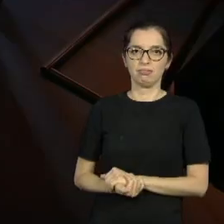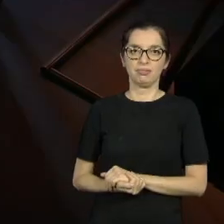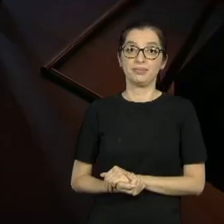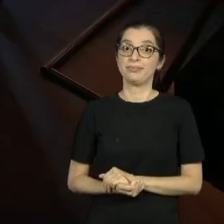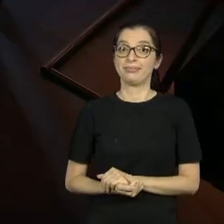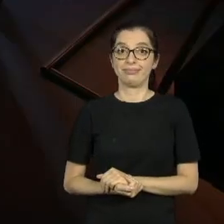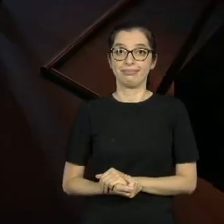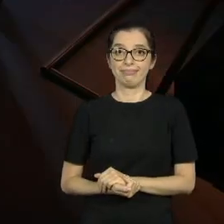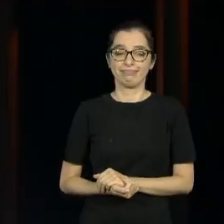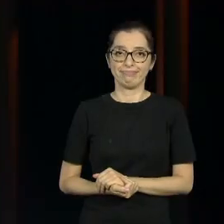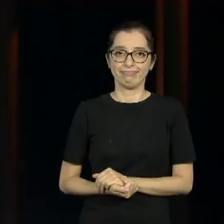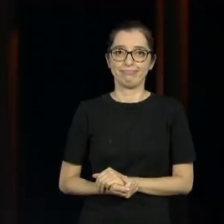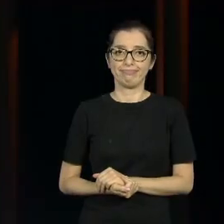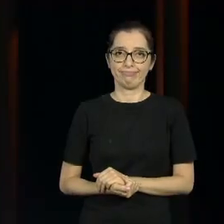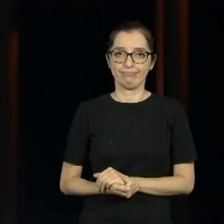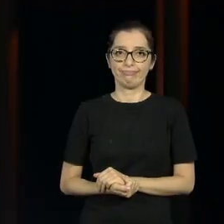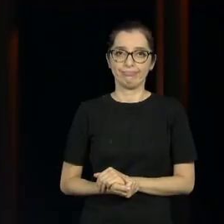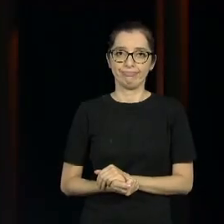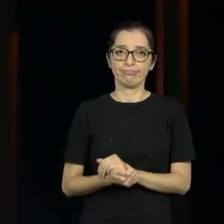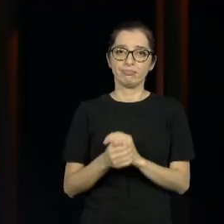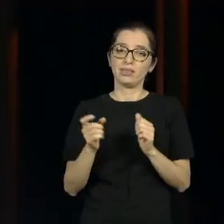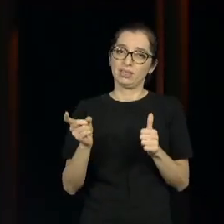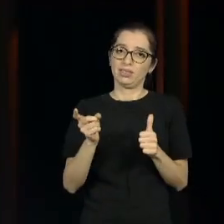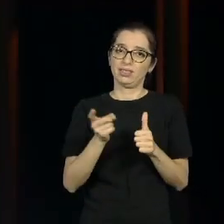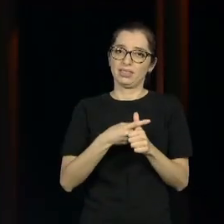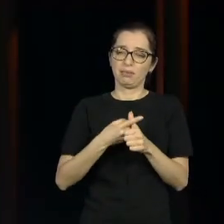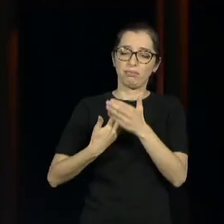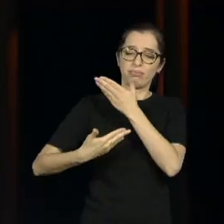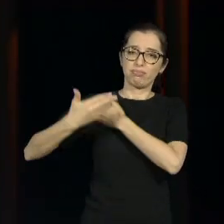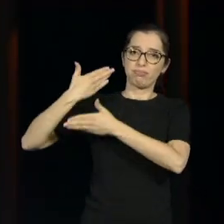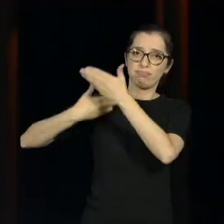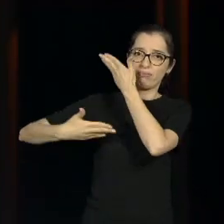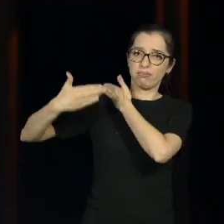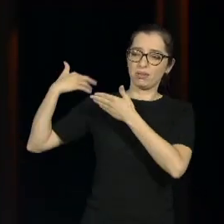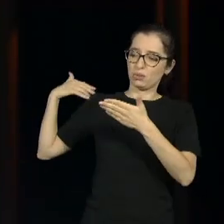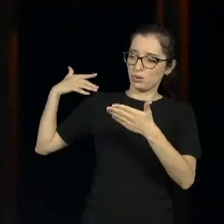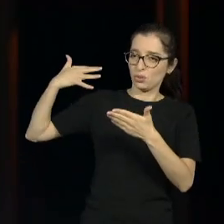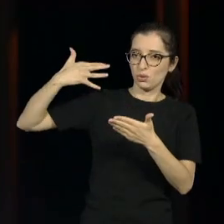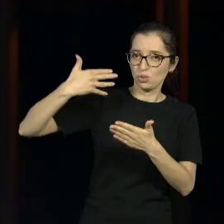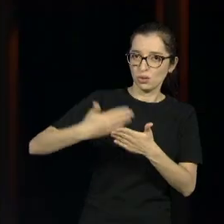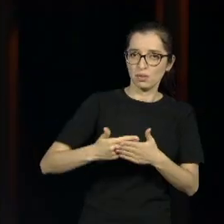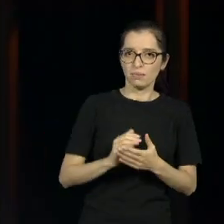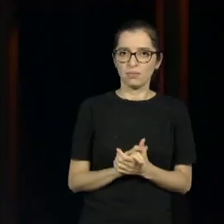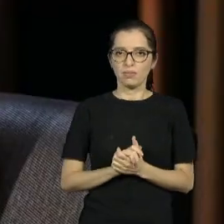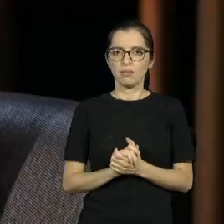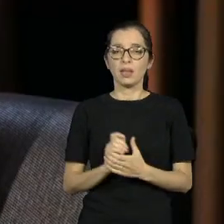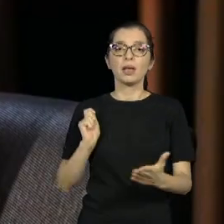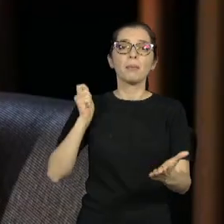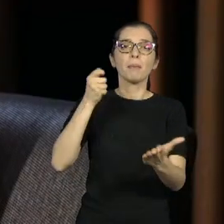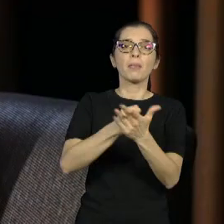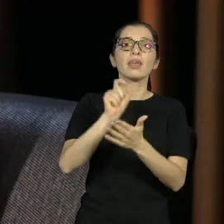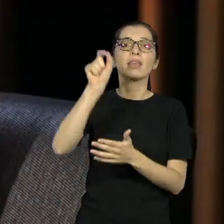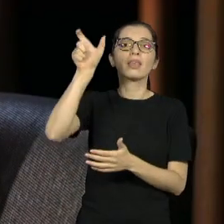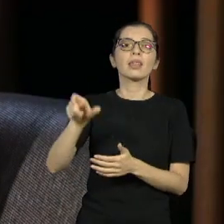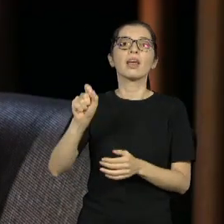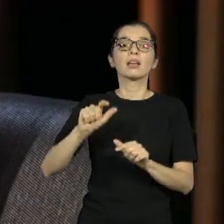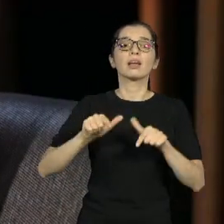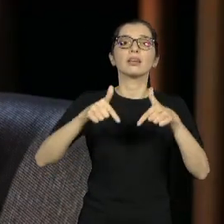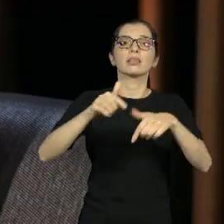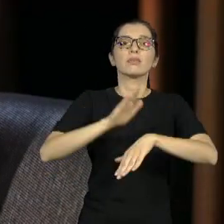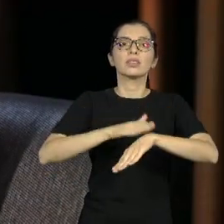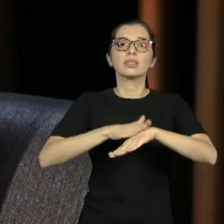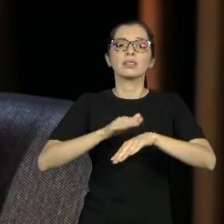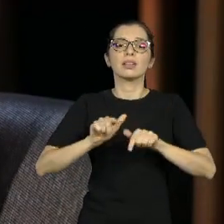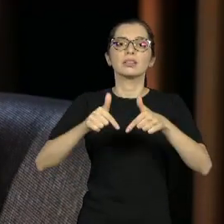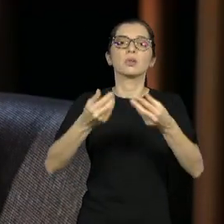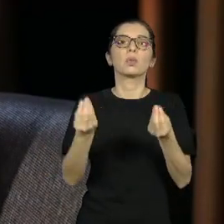existe com certeza uma dívida histórica Quem deve pagar essa dívida todos mais que